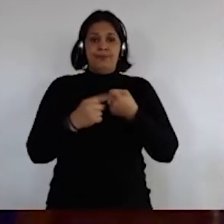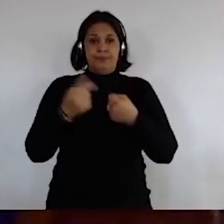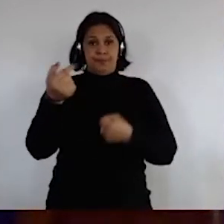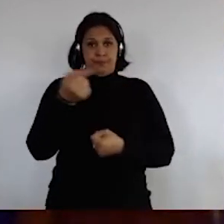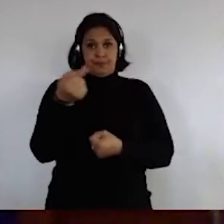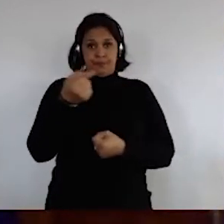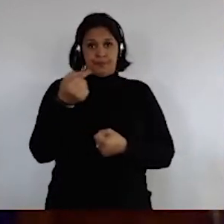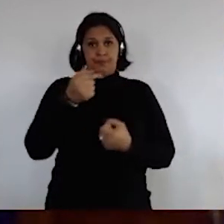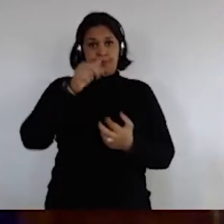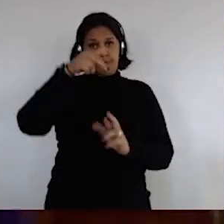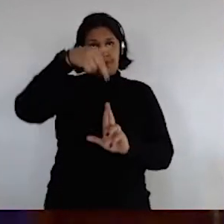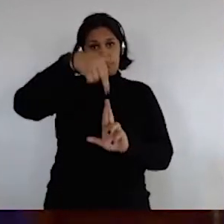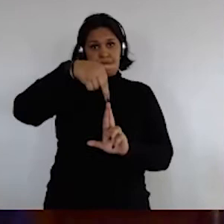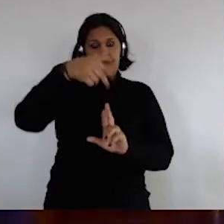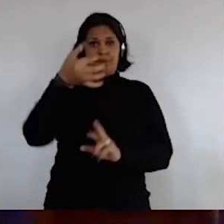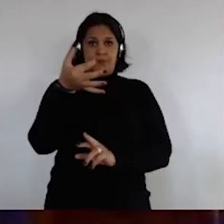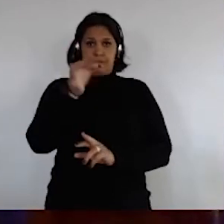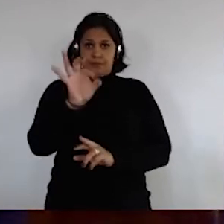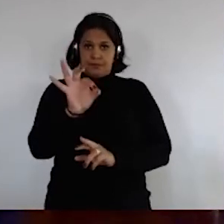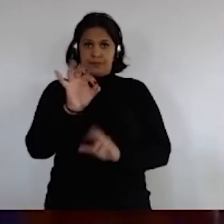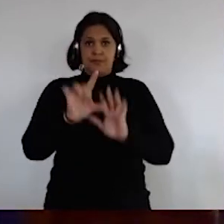inciso 10º, da Lei